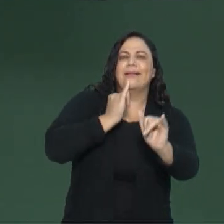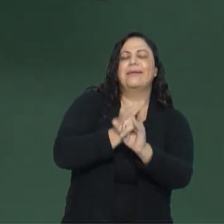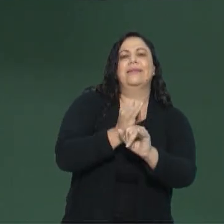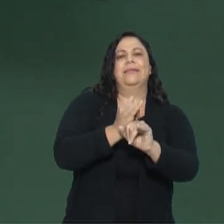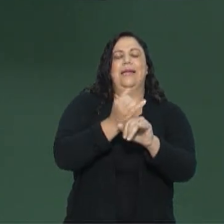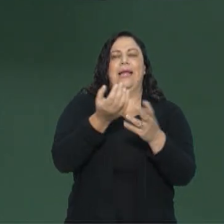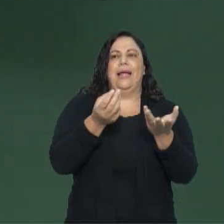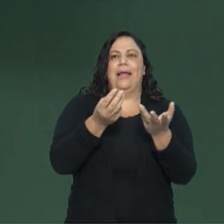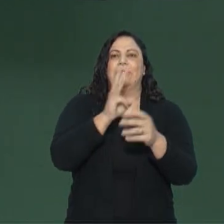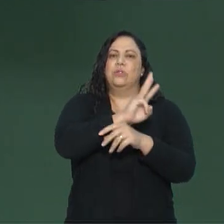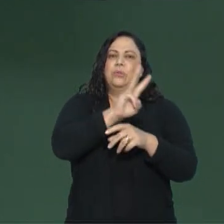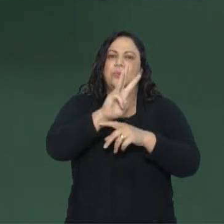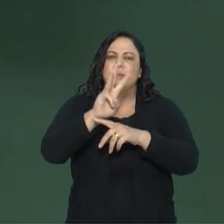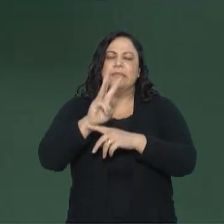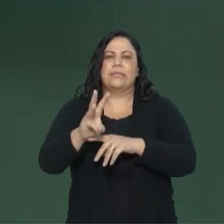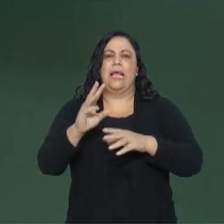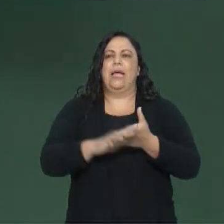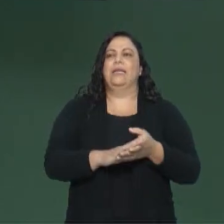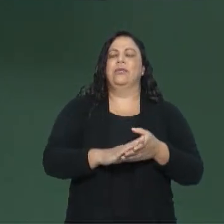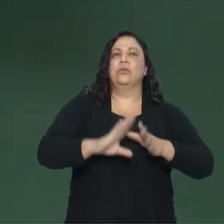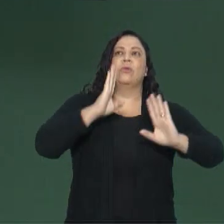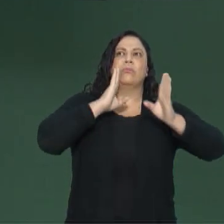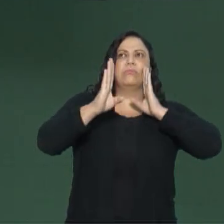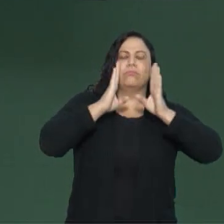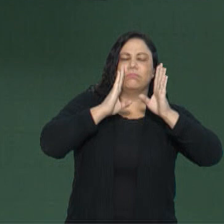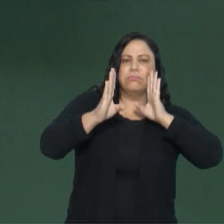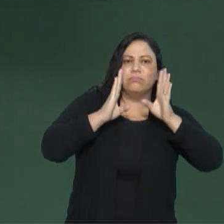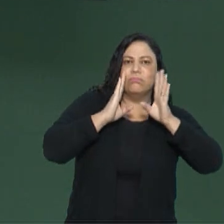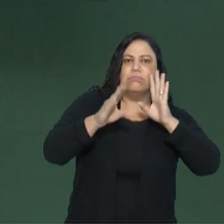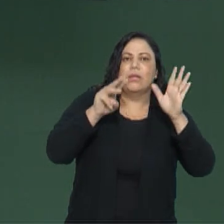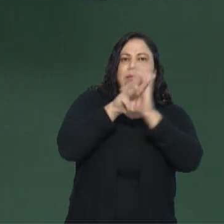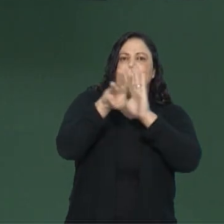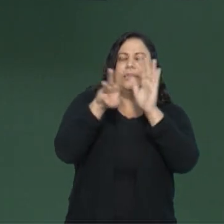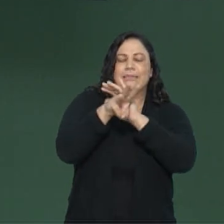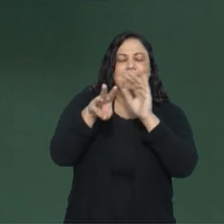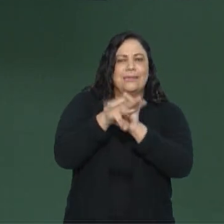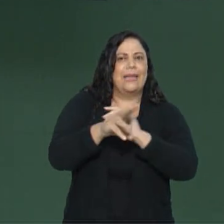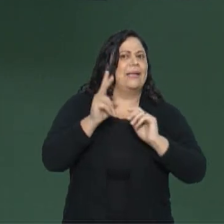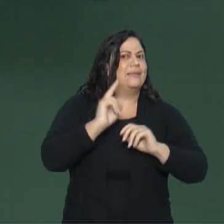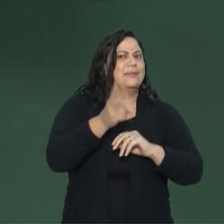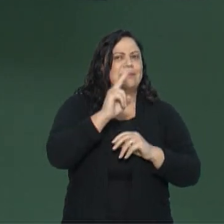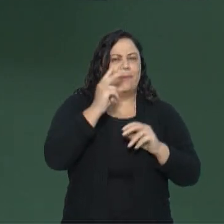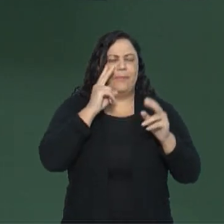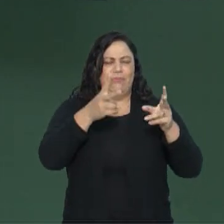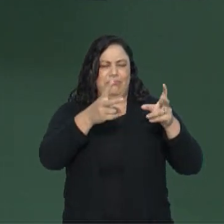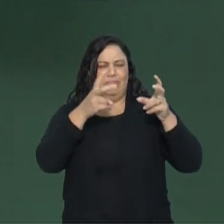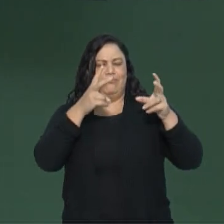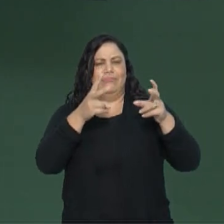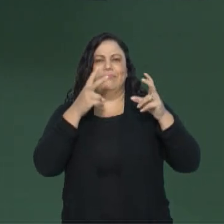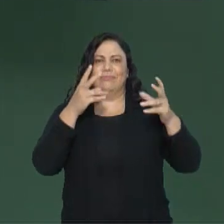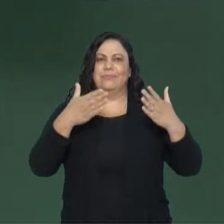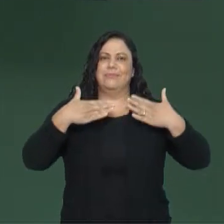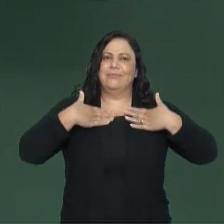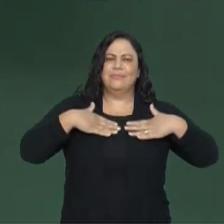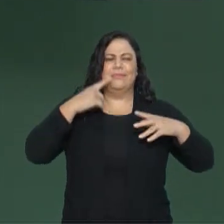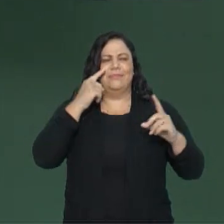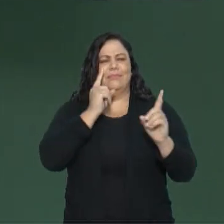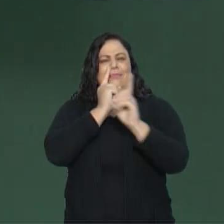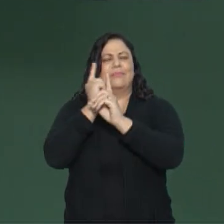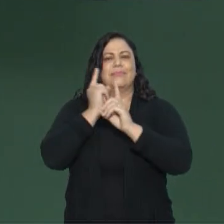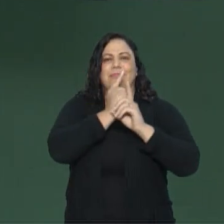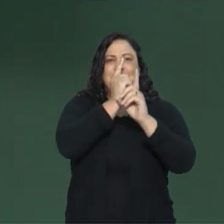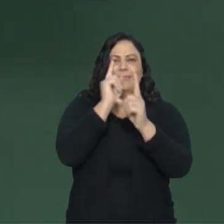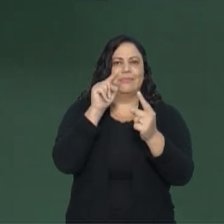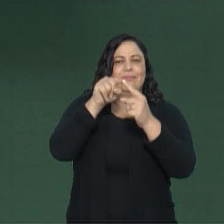recebe no WhatsApp, no Facebook, sempre mandam ilusões de ótica para a gente tentar achar um objeto, uma